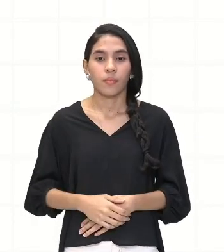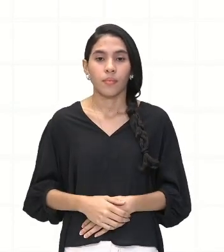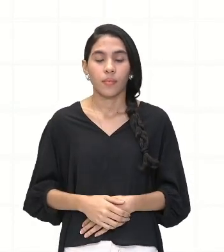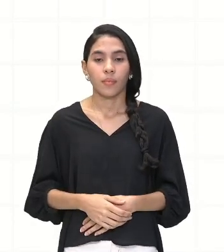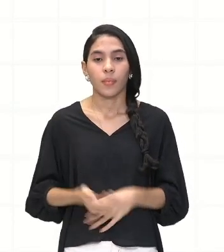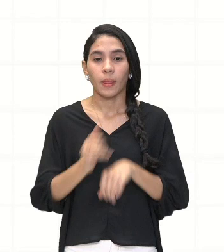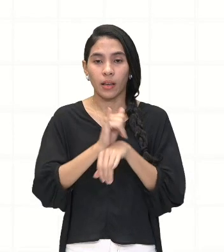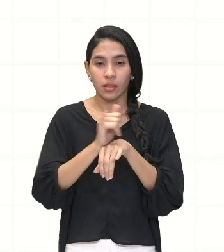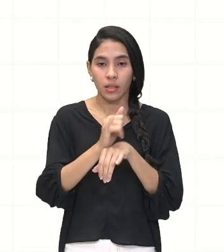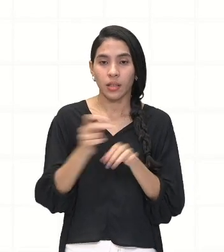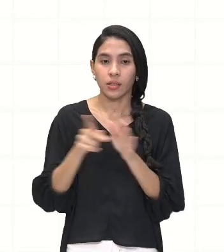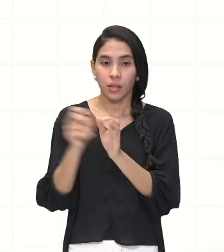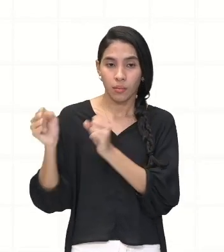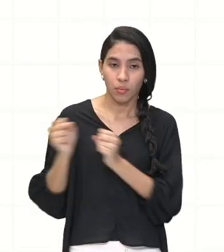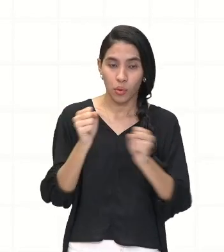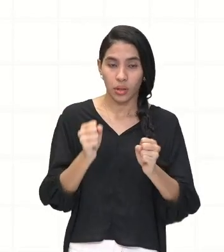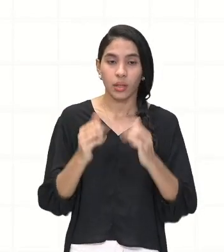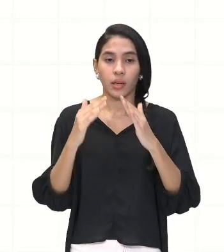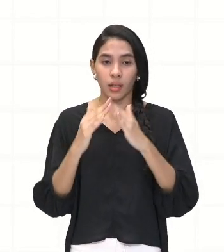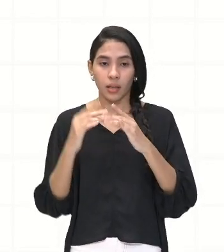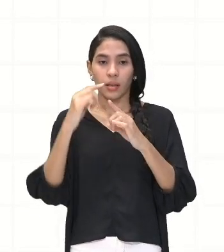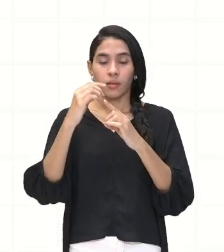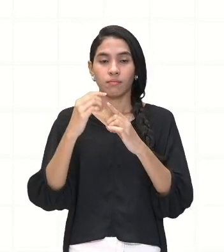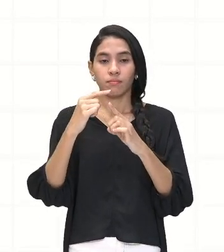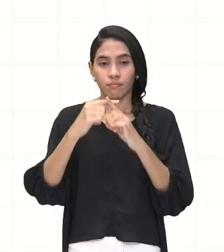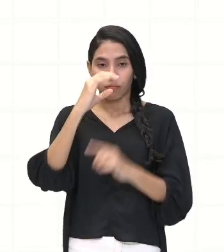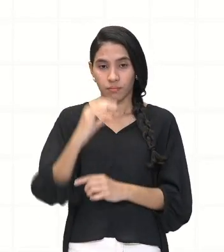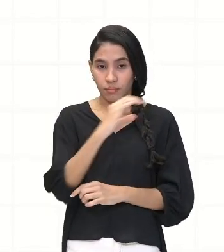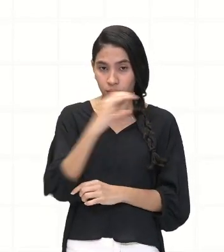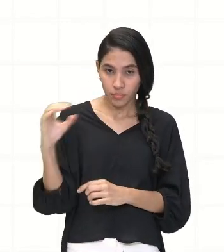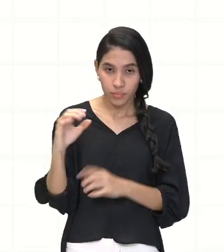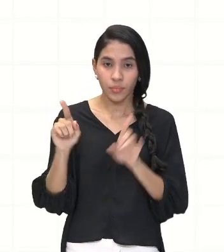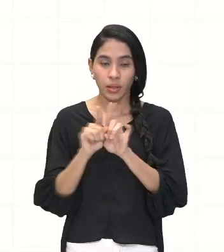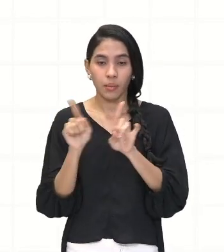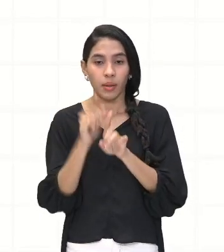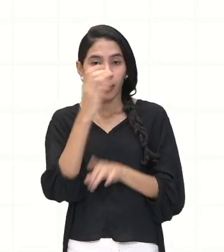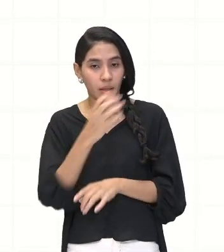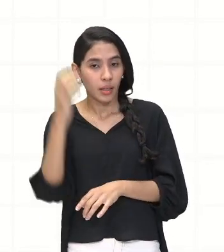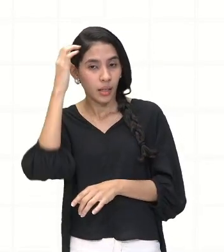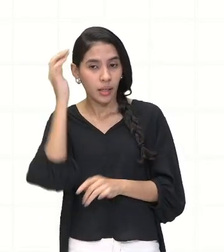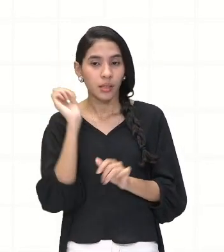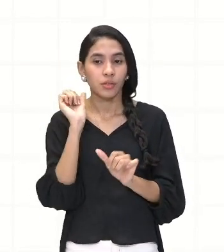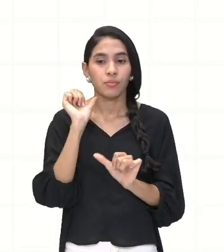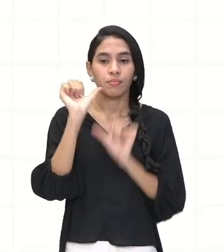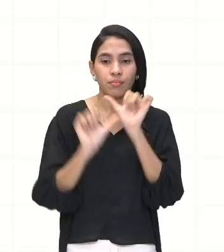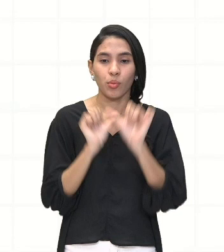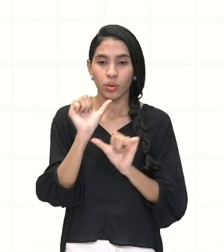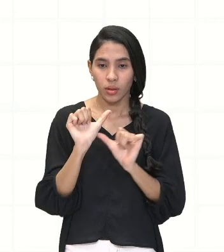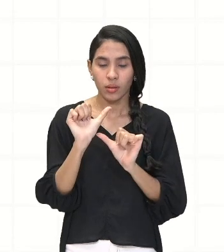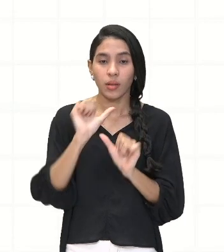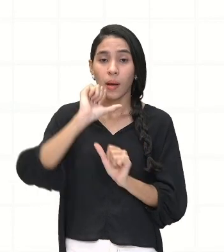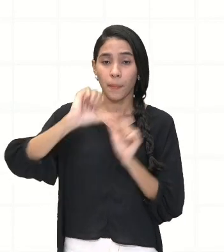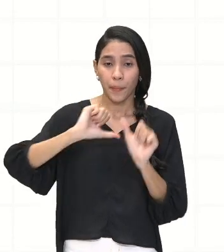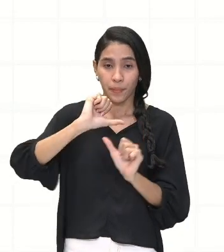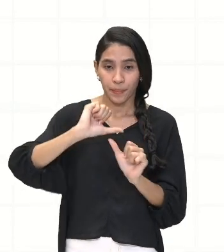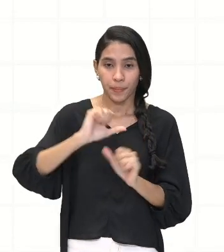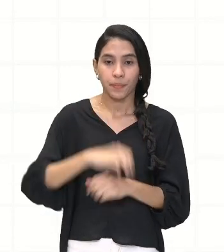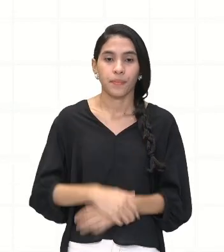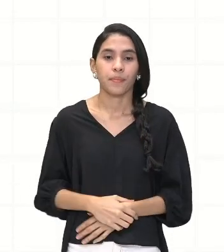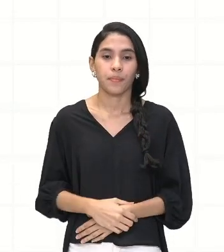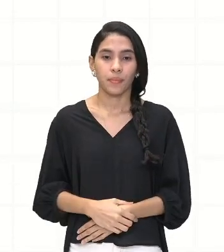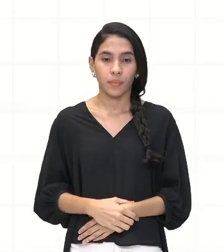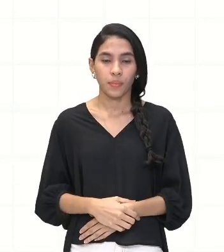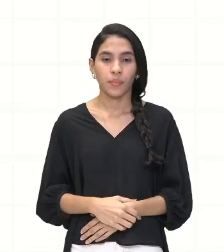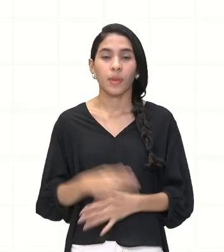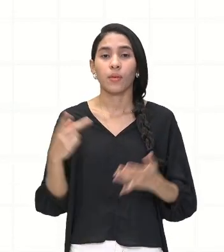dinâmica entre o poder da Igreja Católica e o dos reis foi transformada. Aí, voltando aqui comigo, o